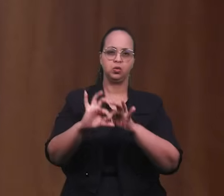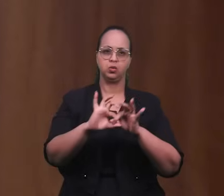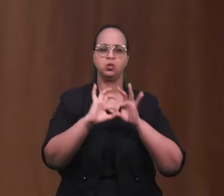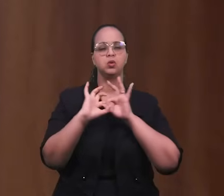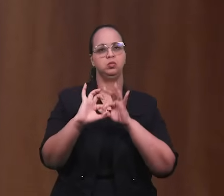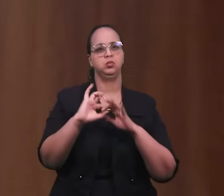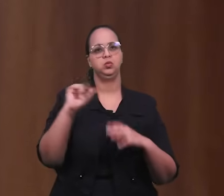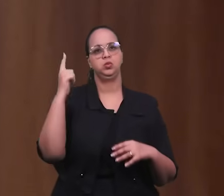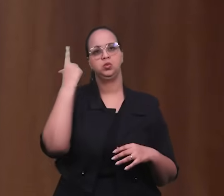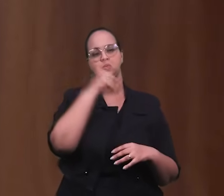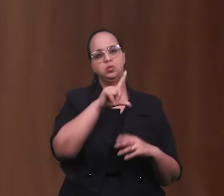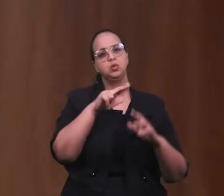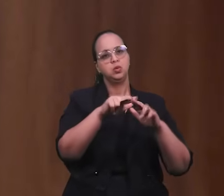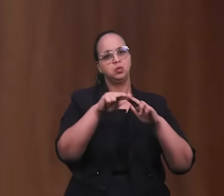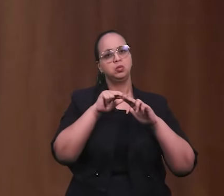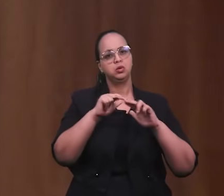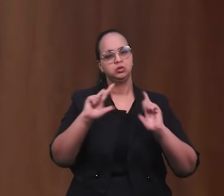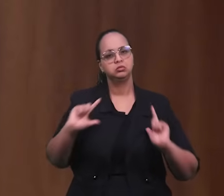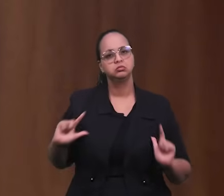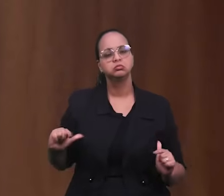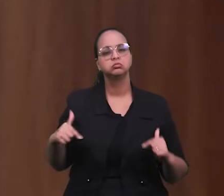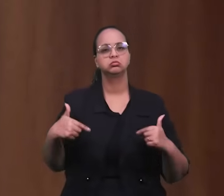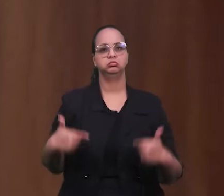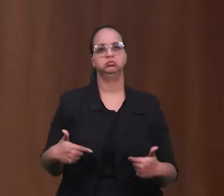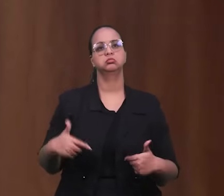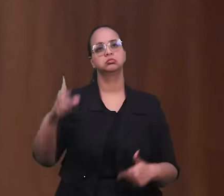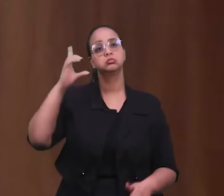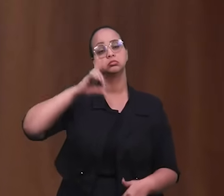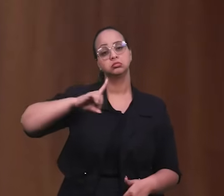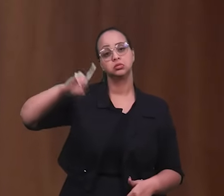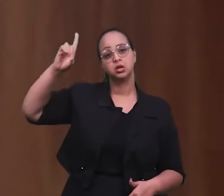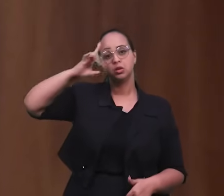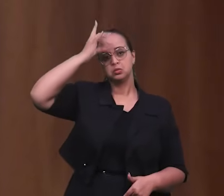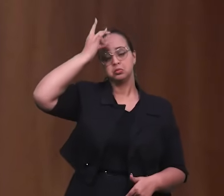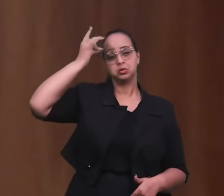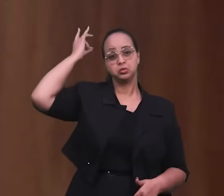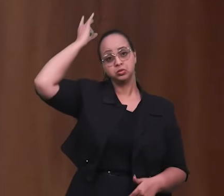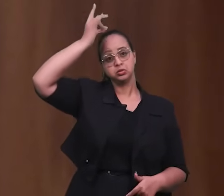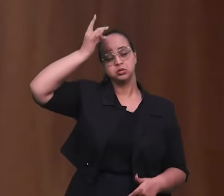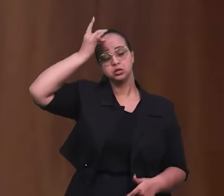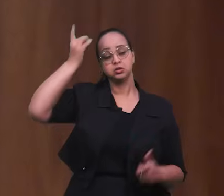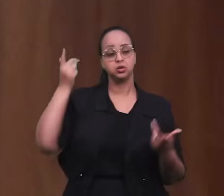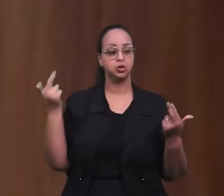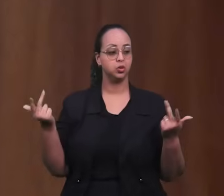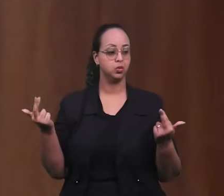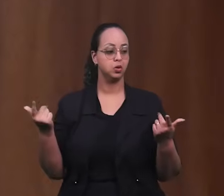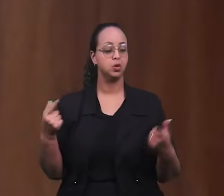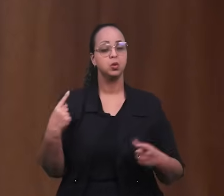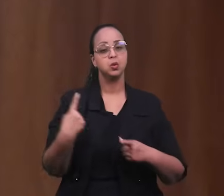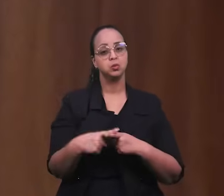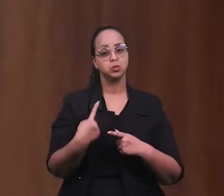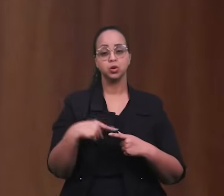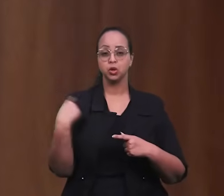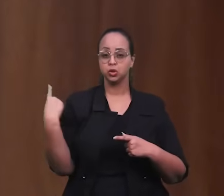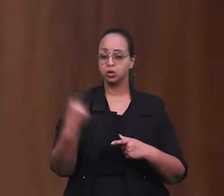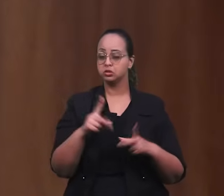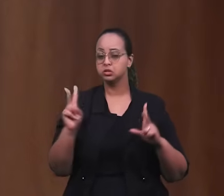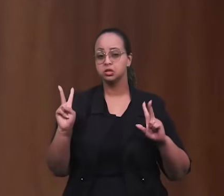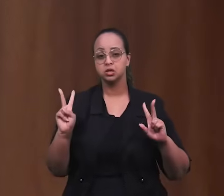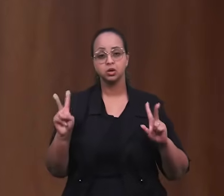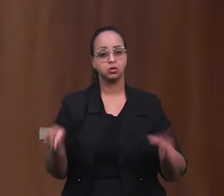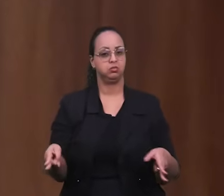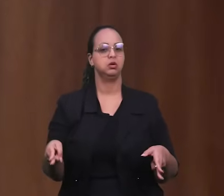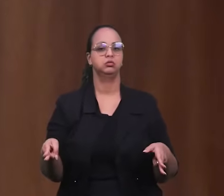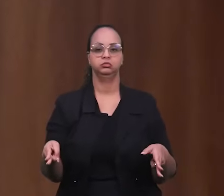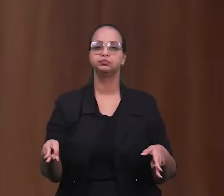Então, a manifestação do Espírito Santo é o mesmo. Por quê? Porque nós estamos vivendo a